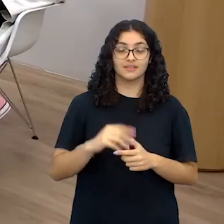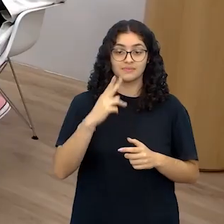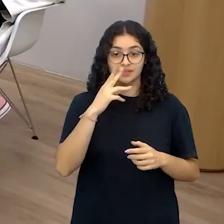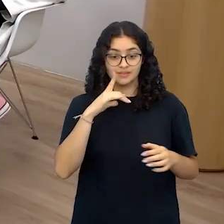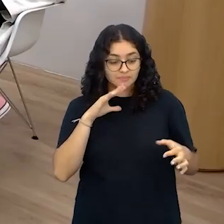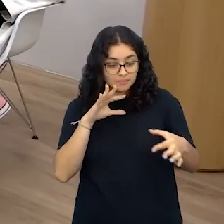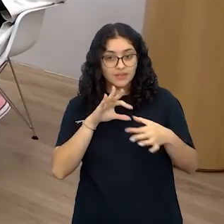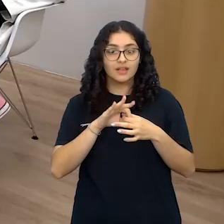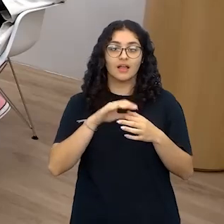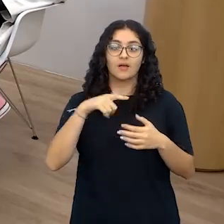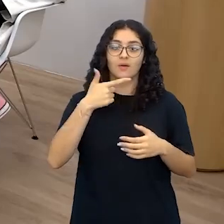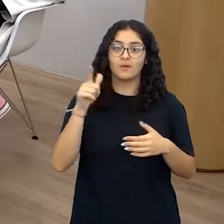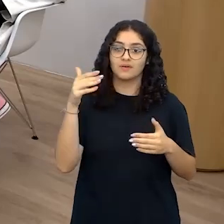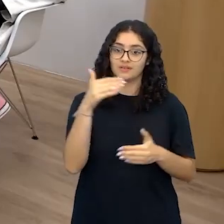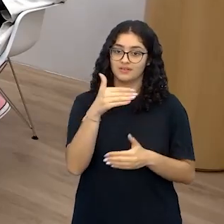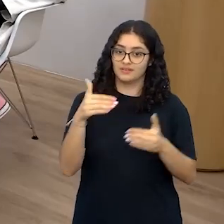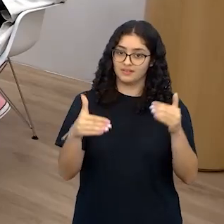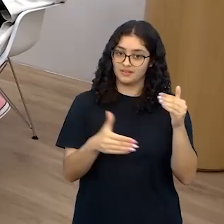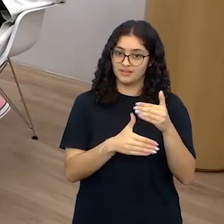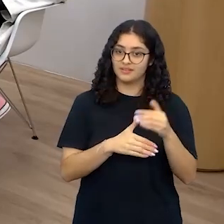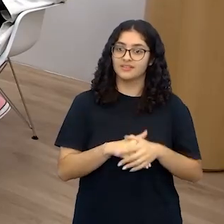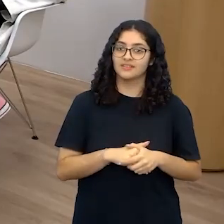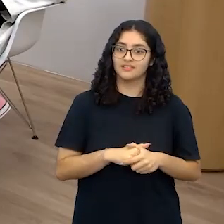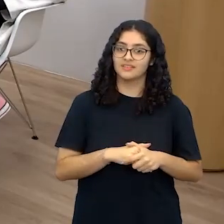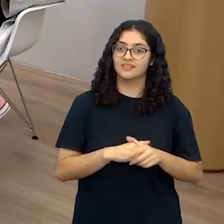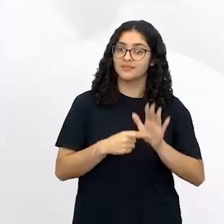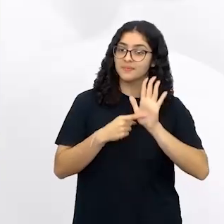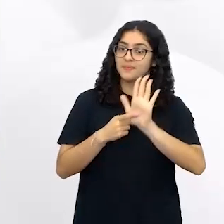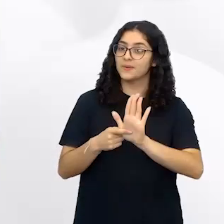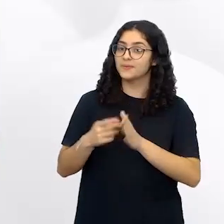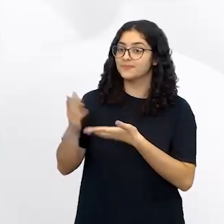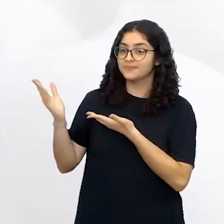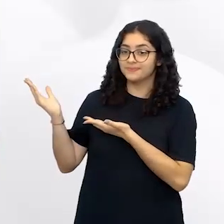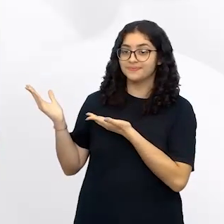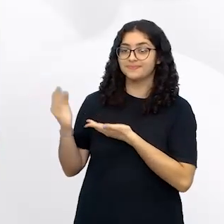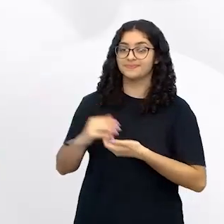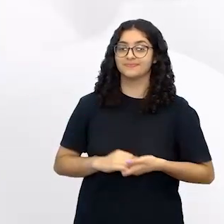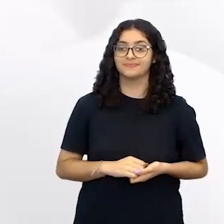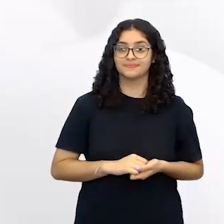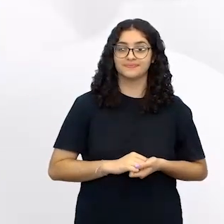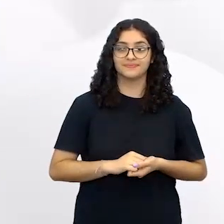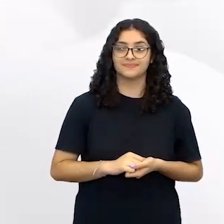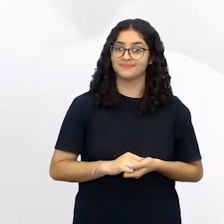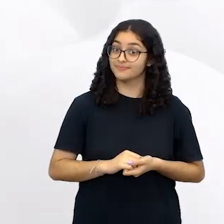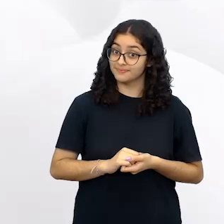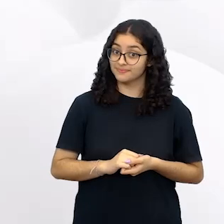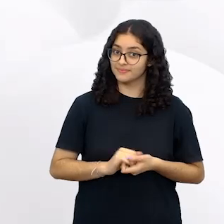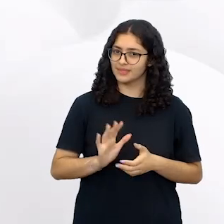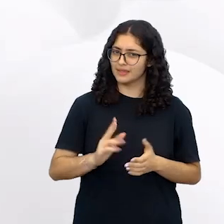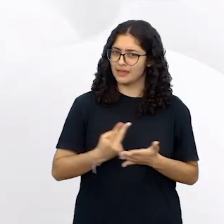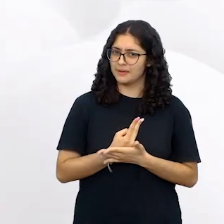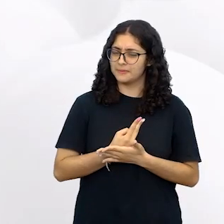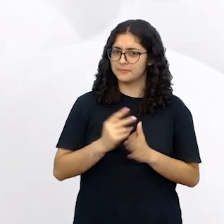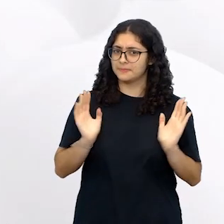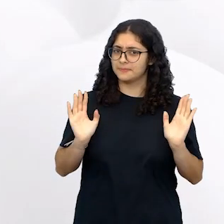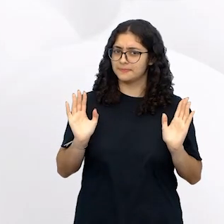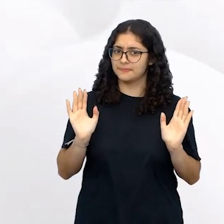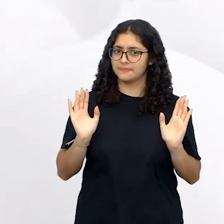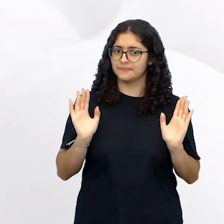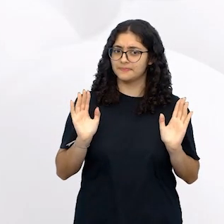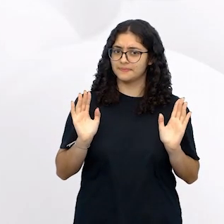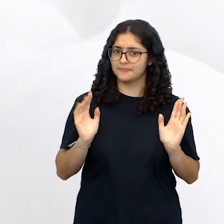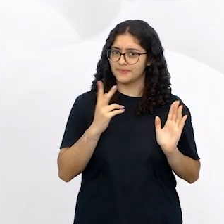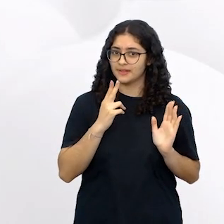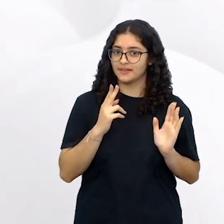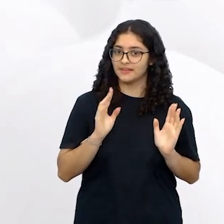vai para o próximo slide, o oráculo vai mostrar ali, que Opas, eu que... Coloca lá na